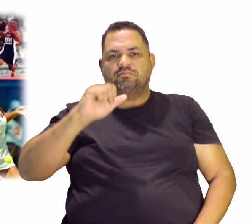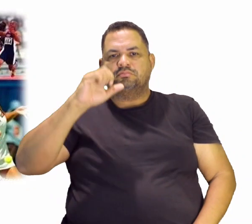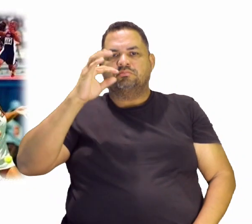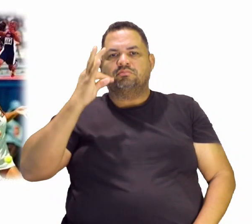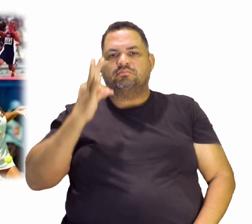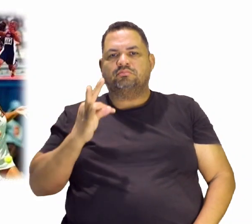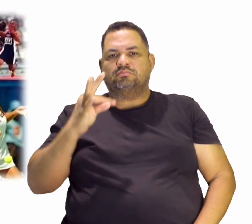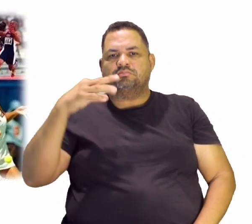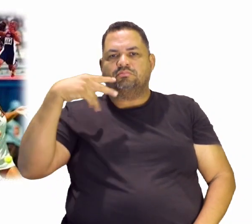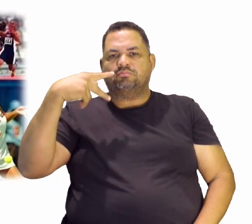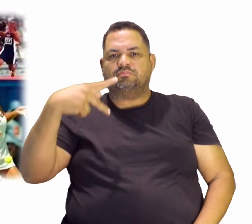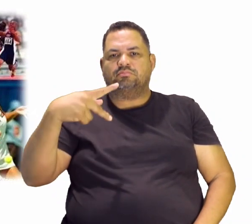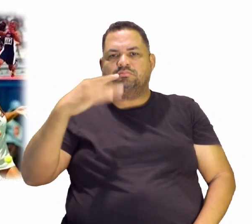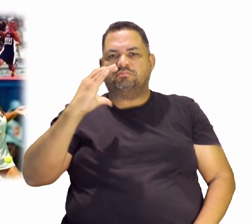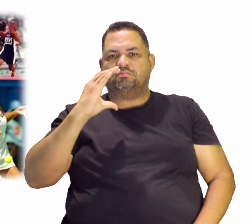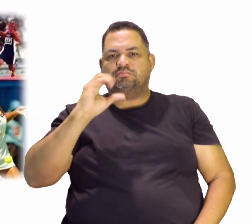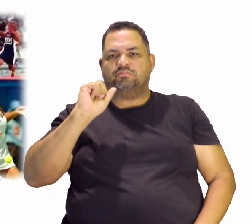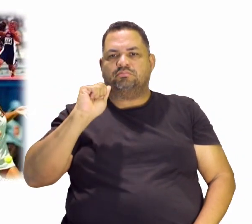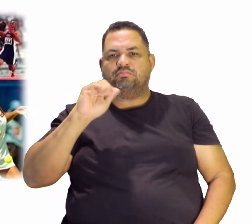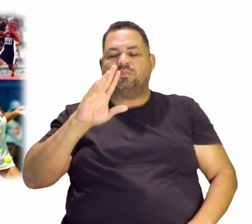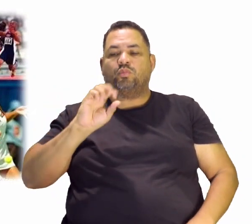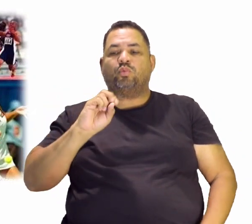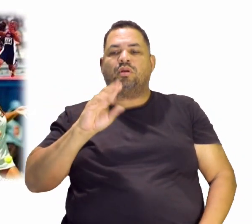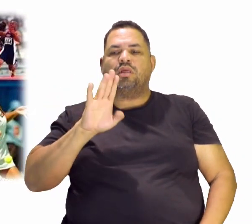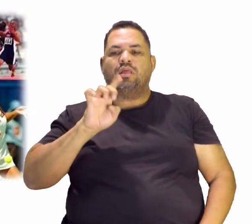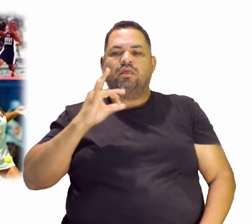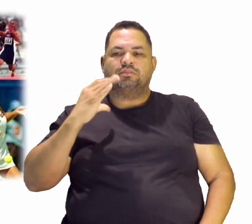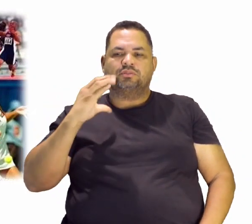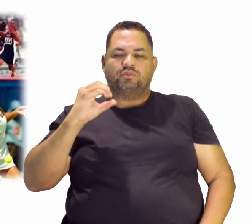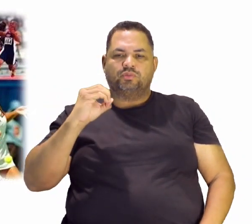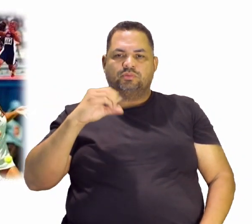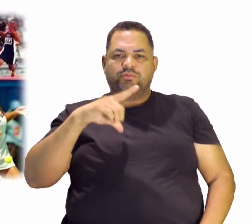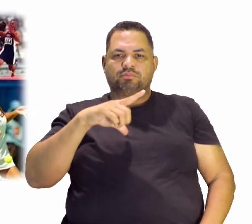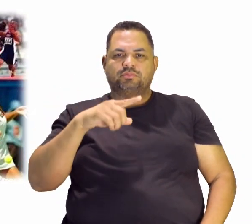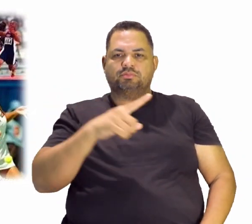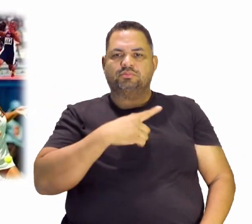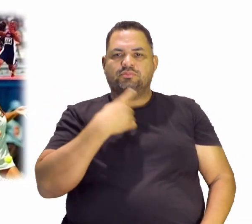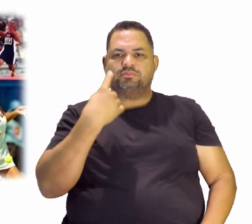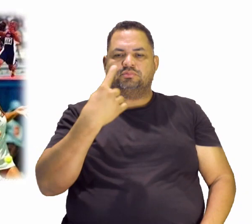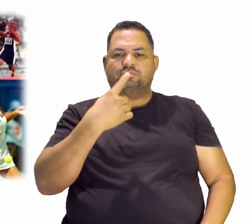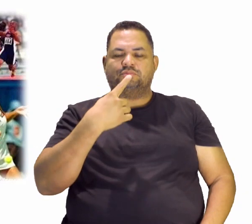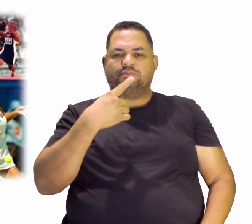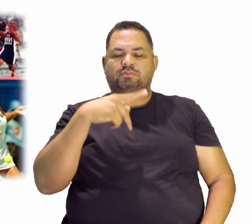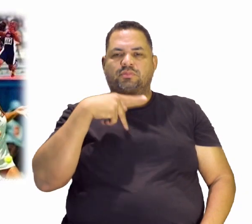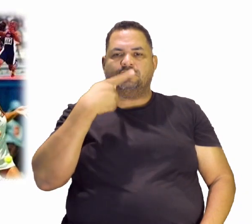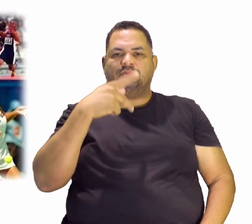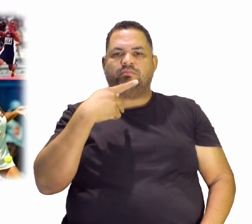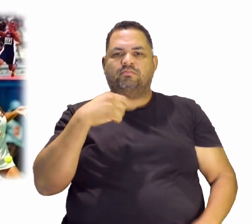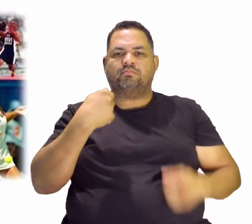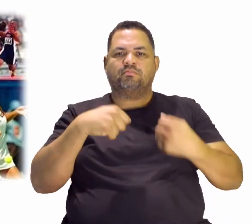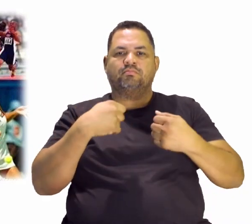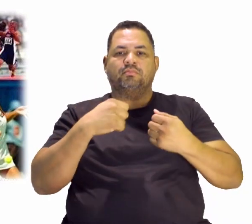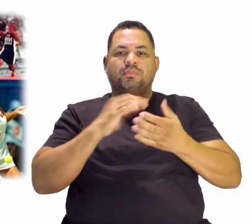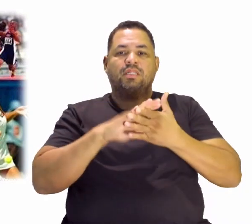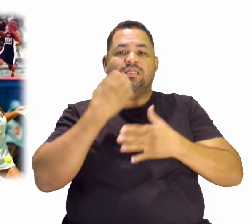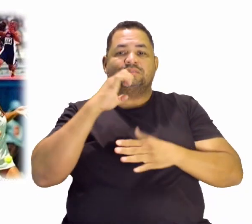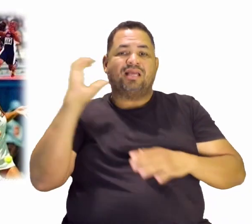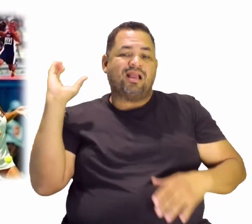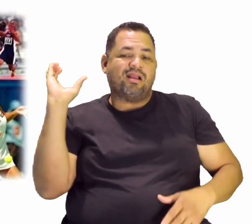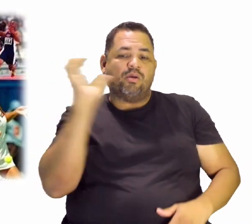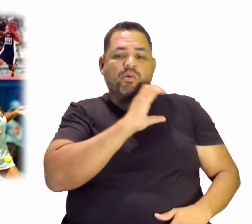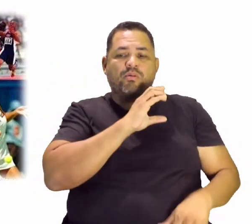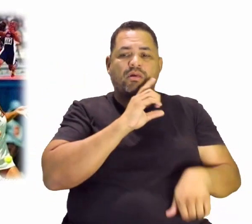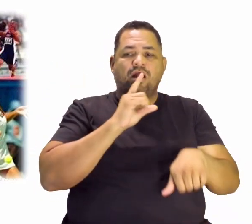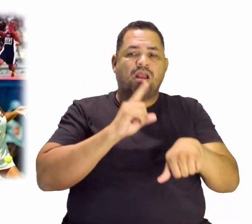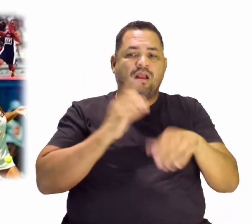ATP-CP ou alático, tá? A gente está falando que precisa aí de energia imediata. Eu preciso para